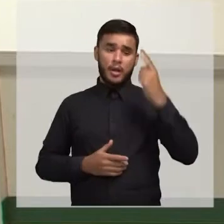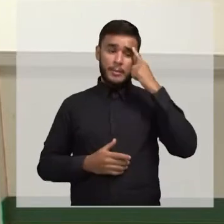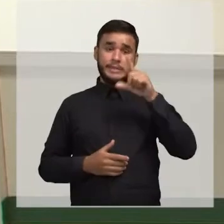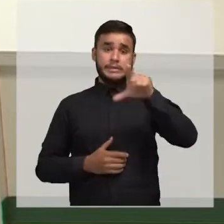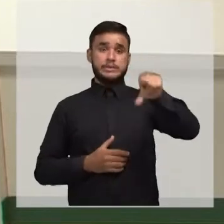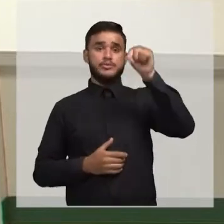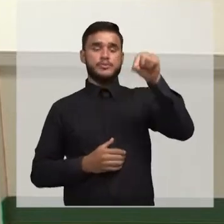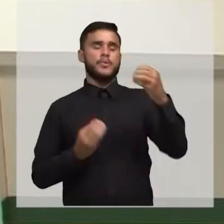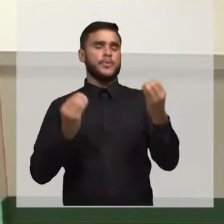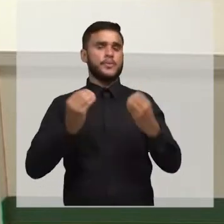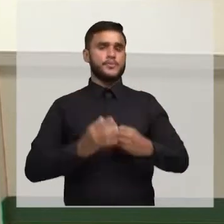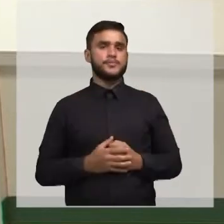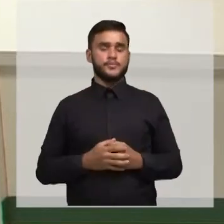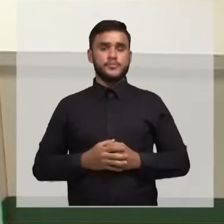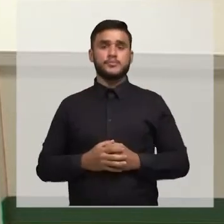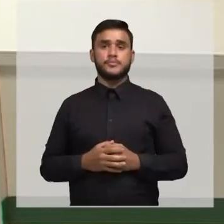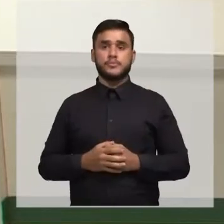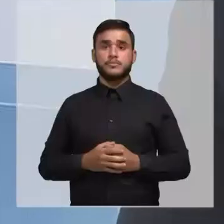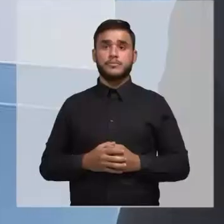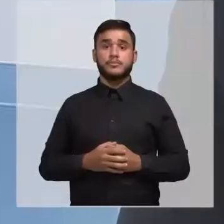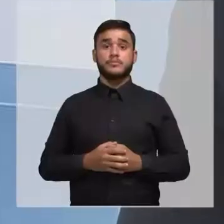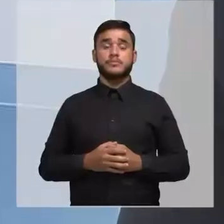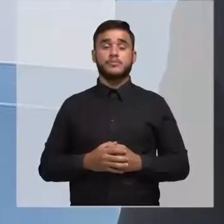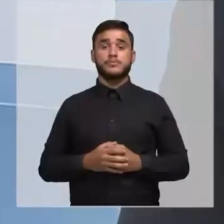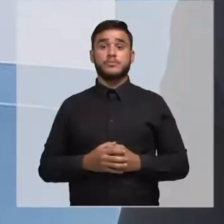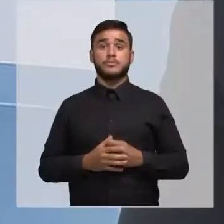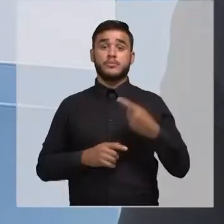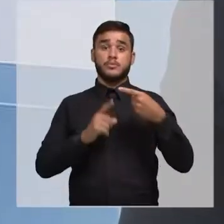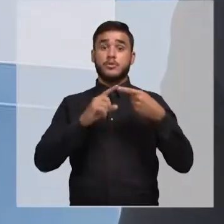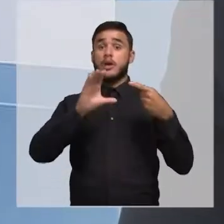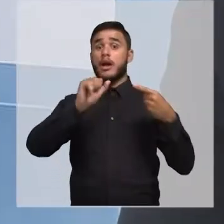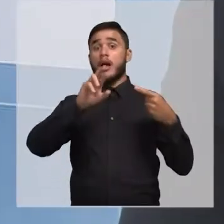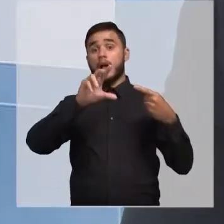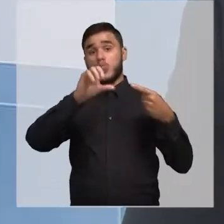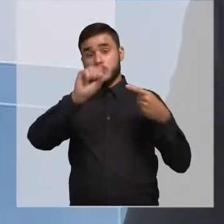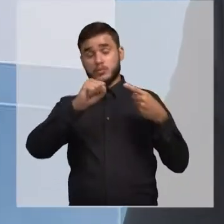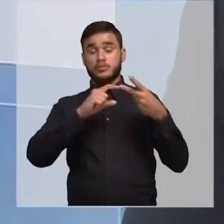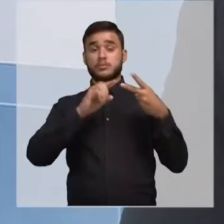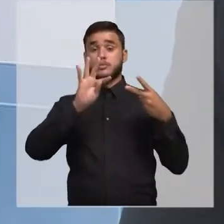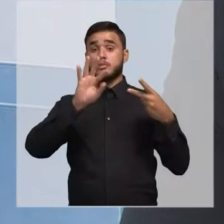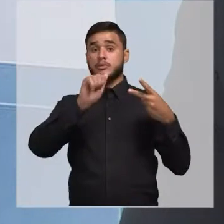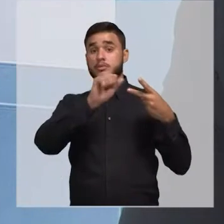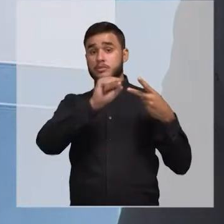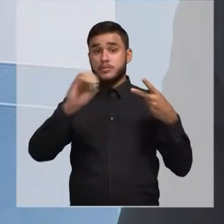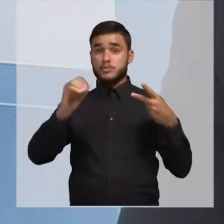Mauro. O caso do senador Tasso, para o senador Tasso